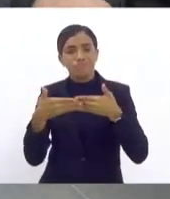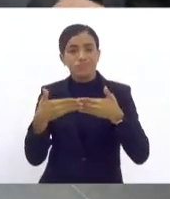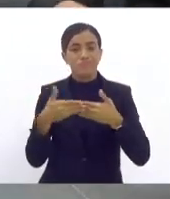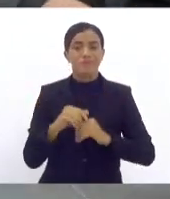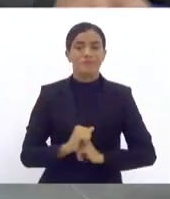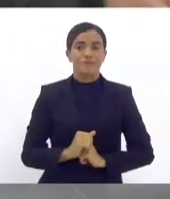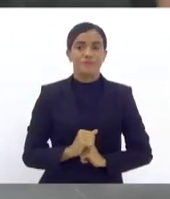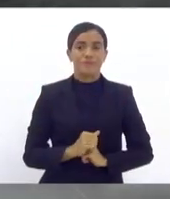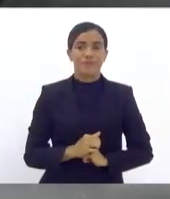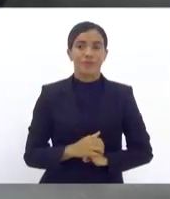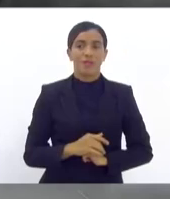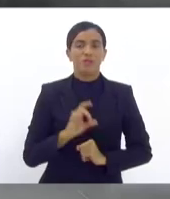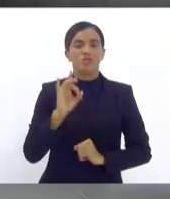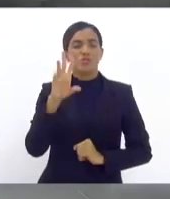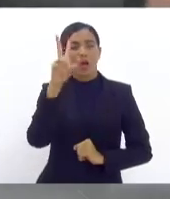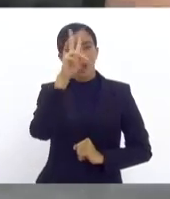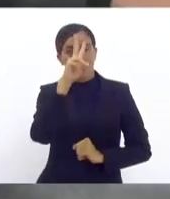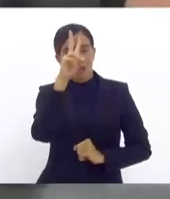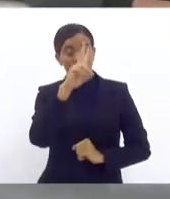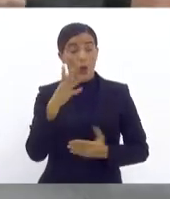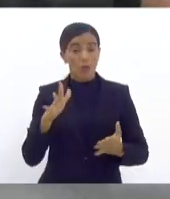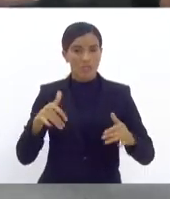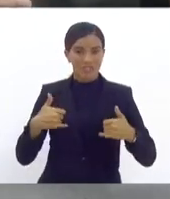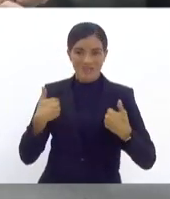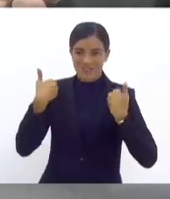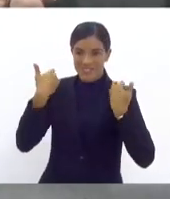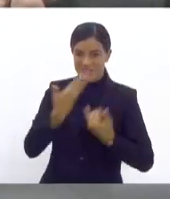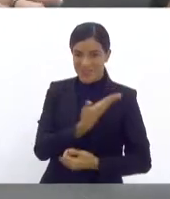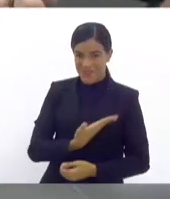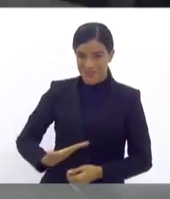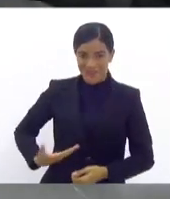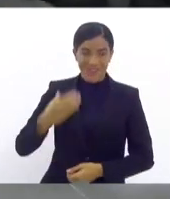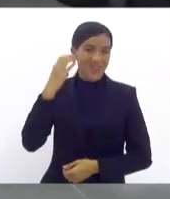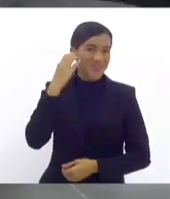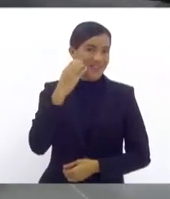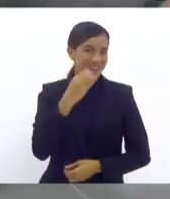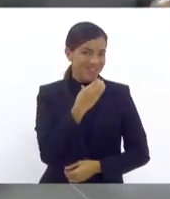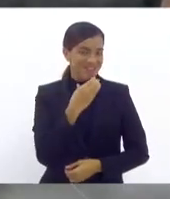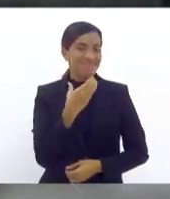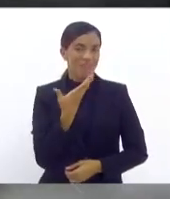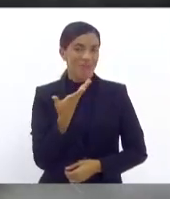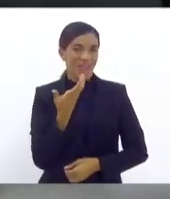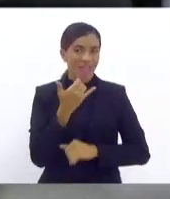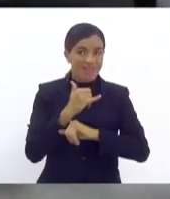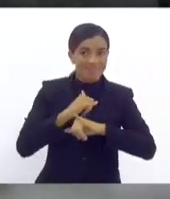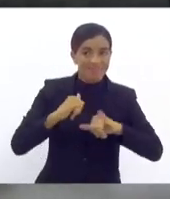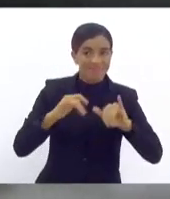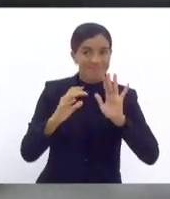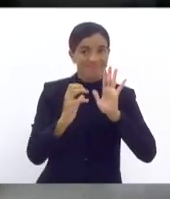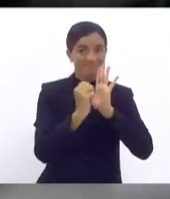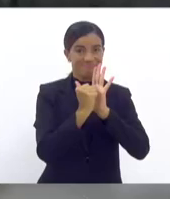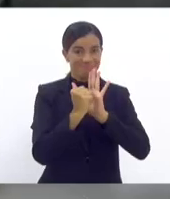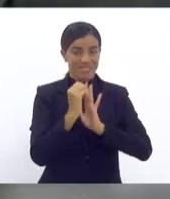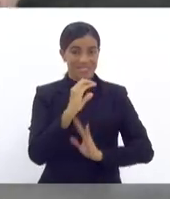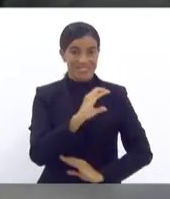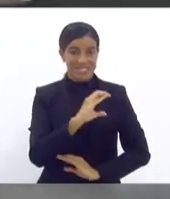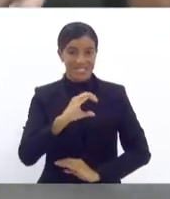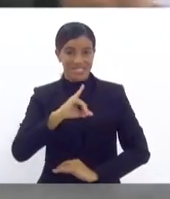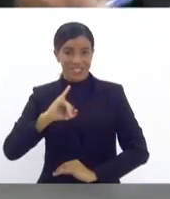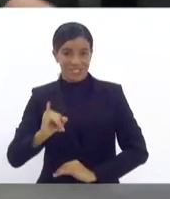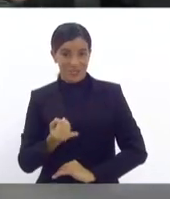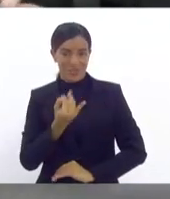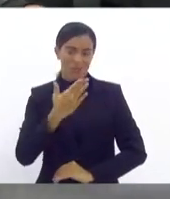uma... só relembrar que hoje é aniversário do nosso governador Cláudio Castro, então queria fazer registro aqui também nessa reunião da CCJ. É um